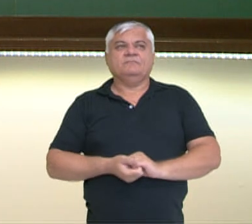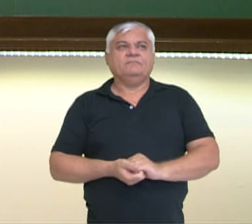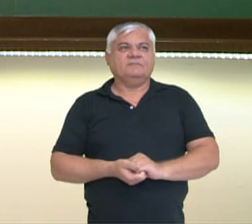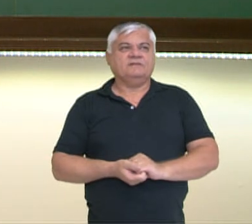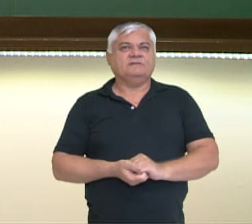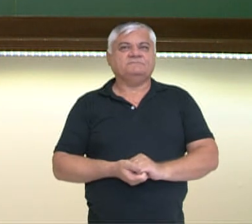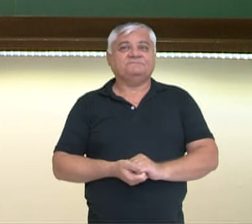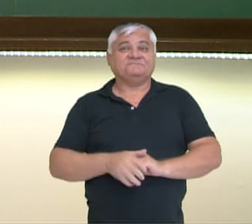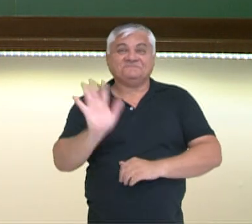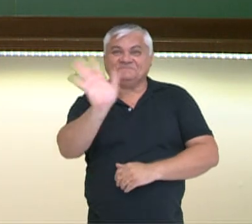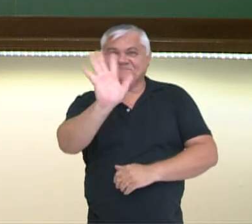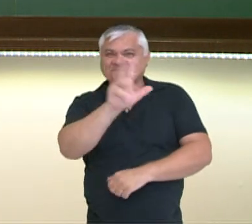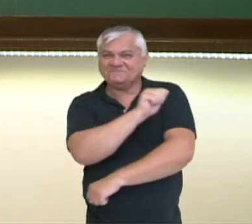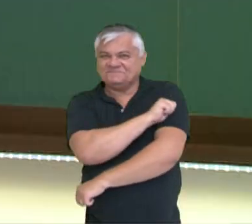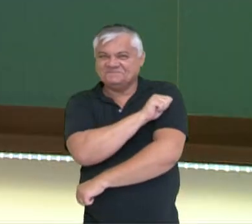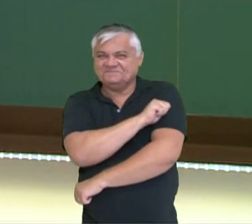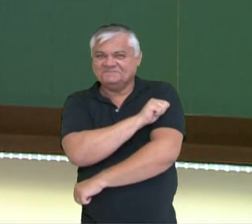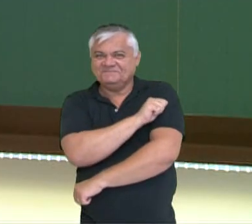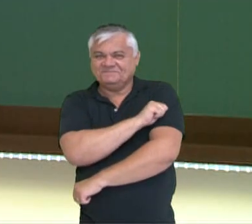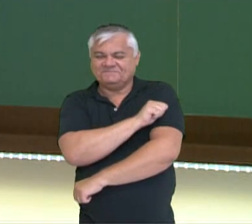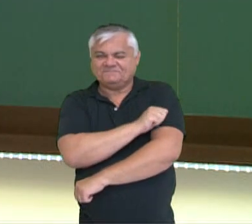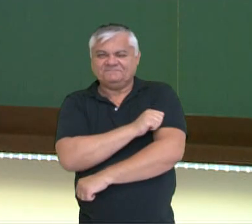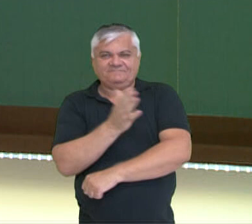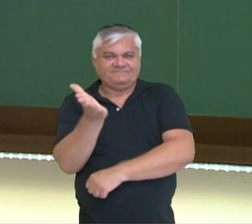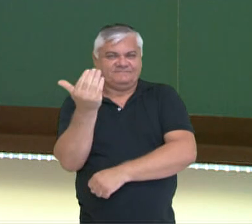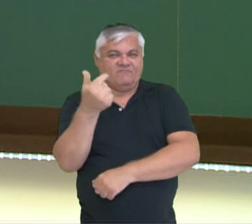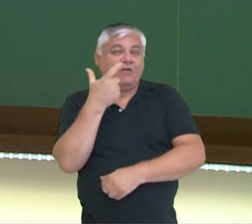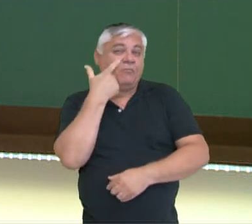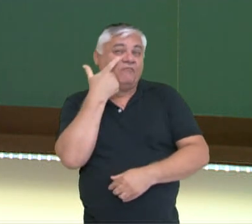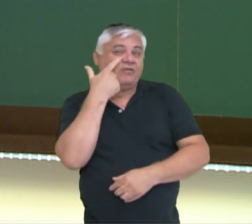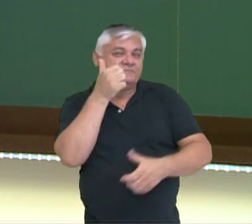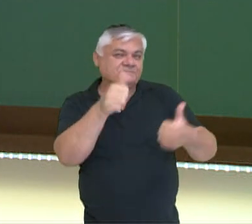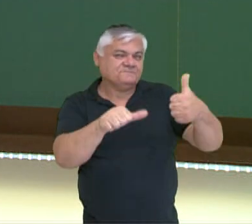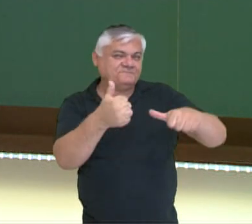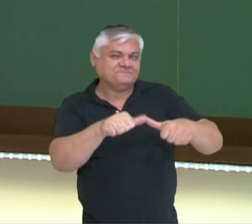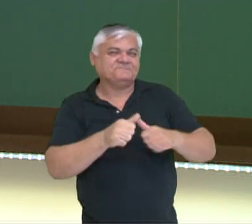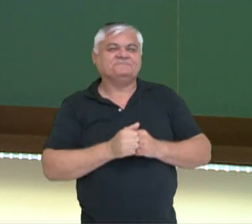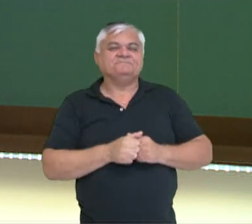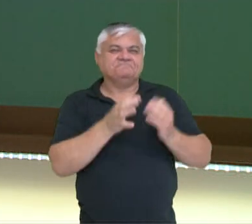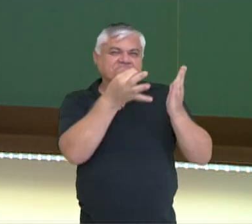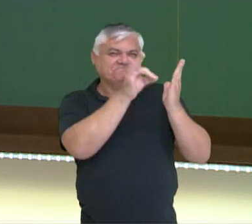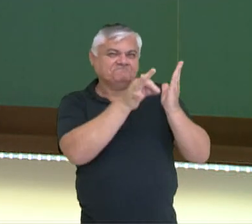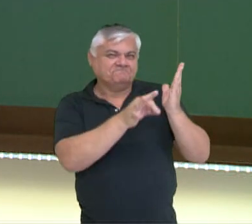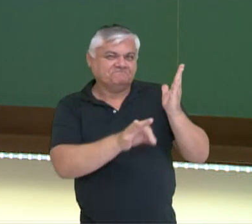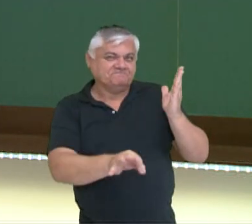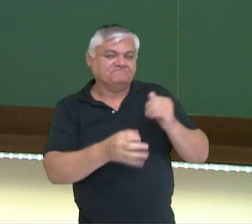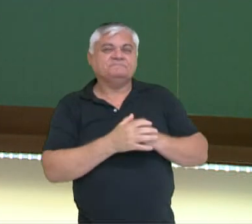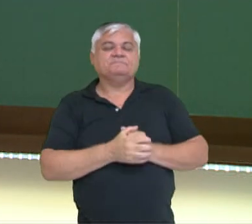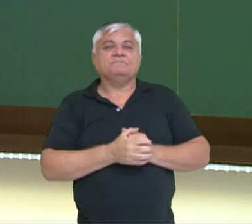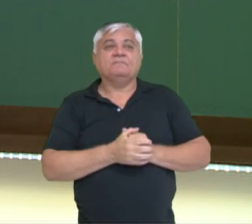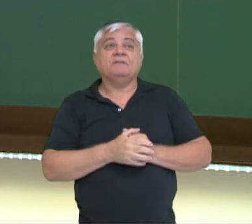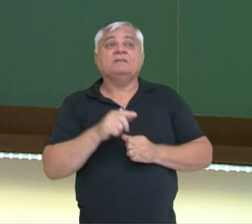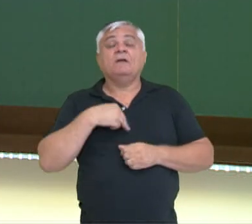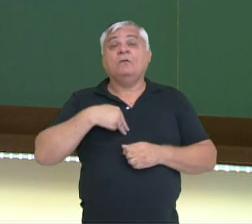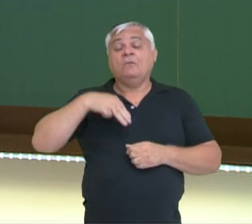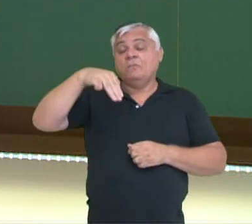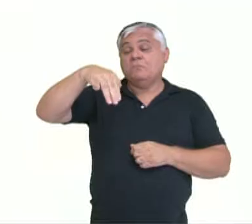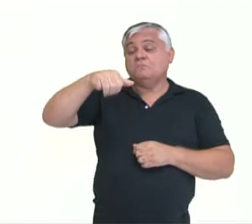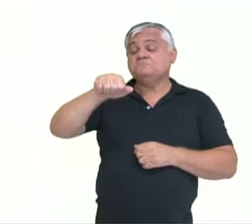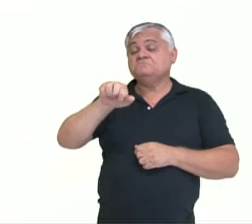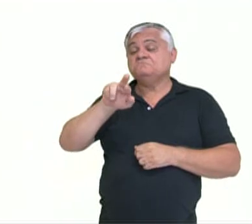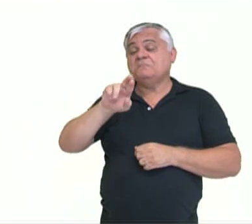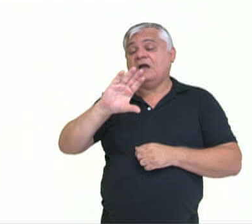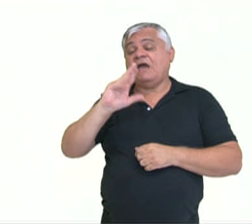Muito bem, chicos. Vamos corrigir então o nosso quiz? Vamos ver como ficou? Então, marchar-se é o